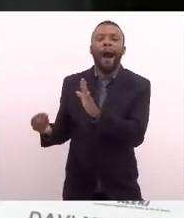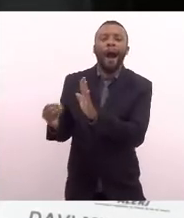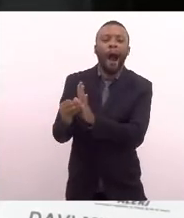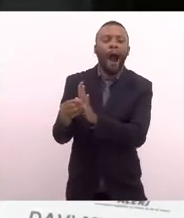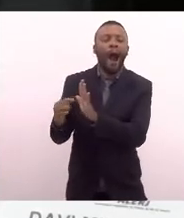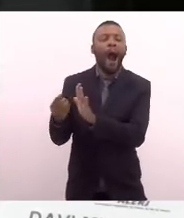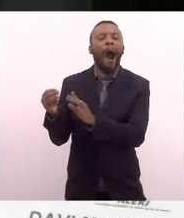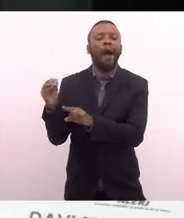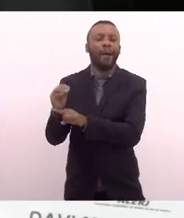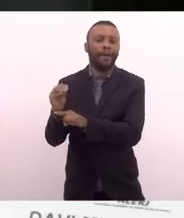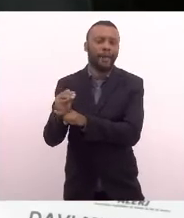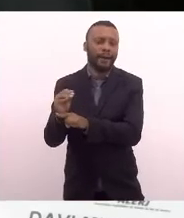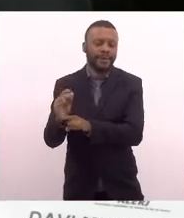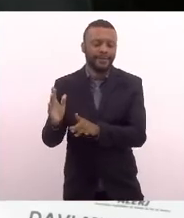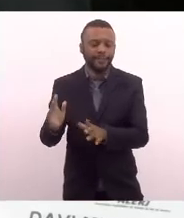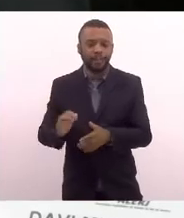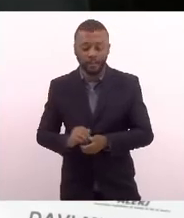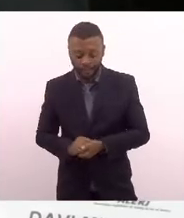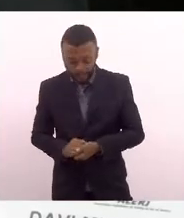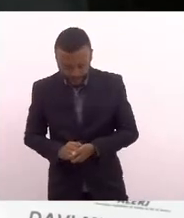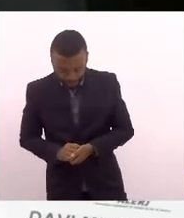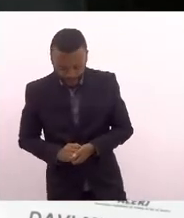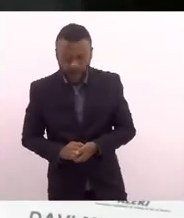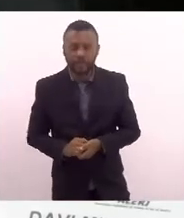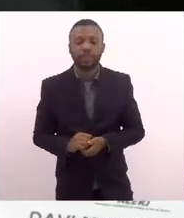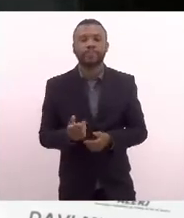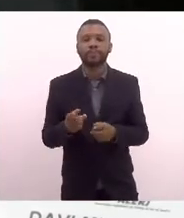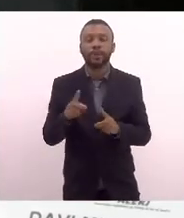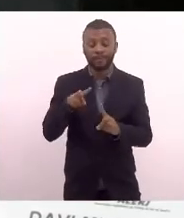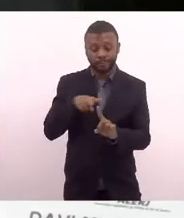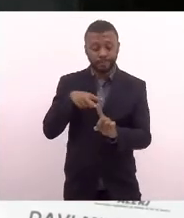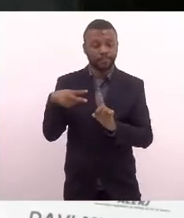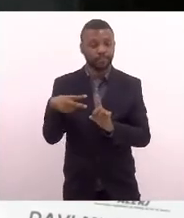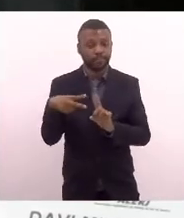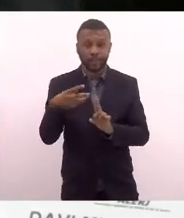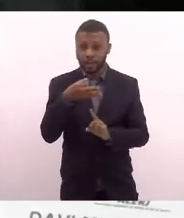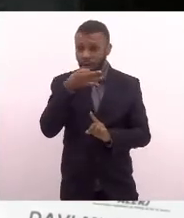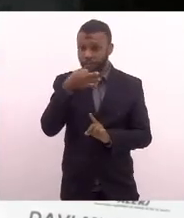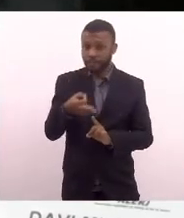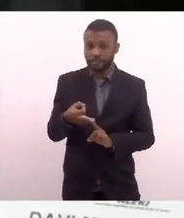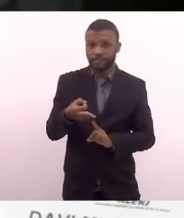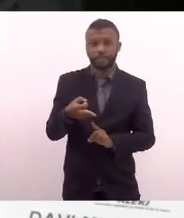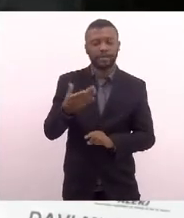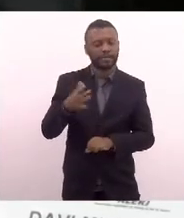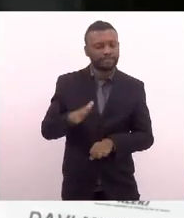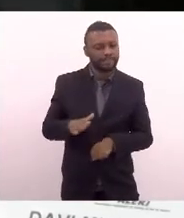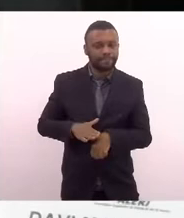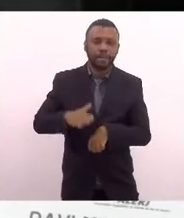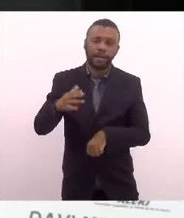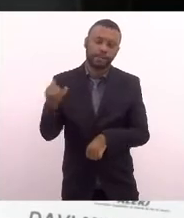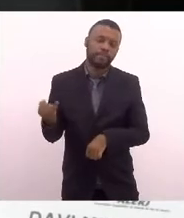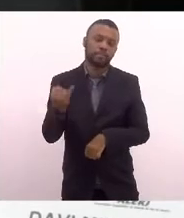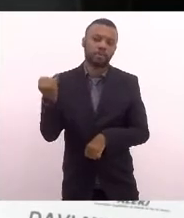com cuidado. Sobre essa perspectiva que eu acho que, mais do que nunca,